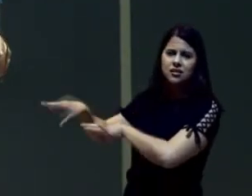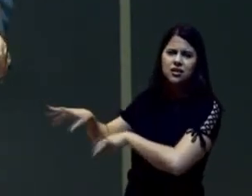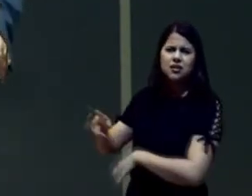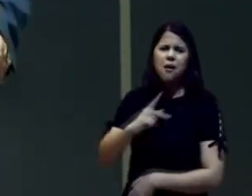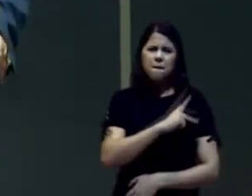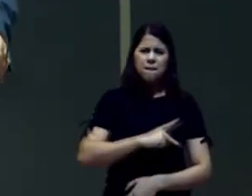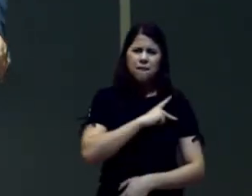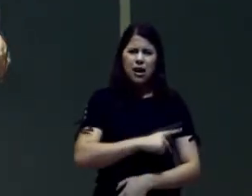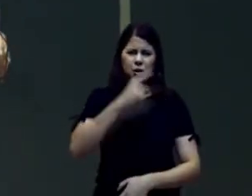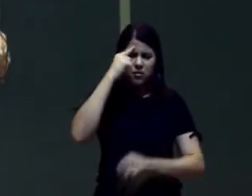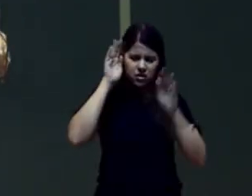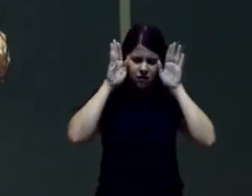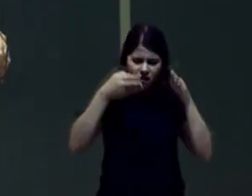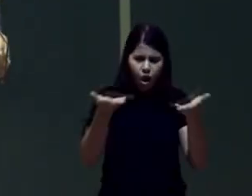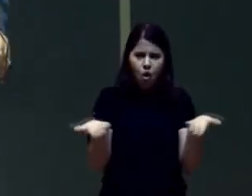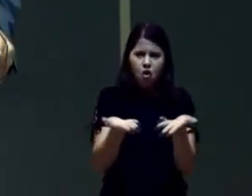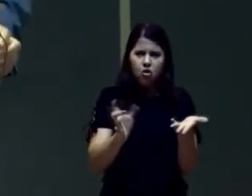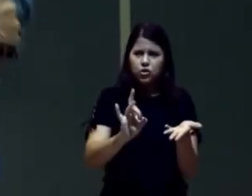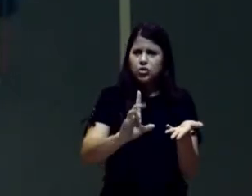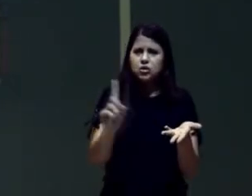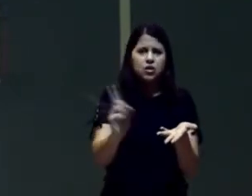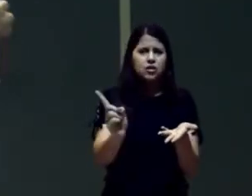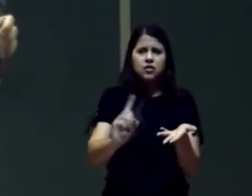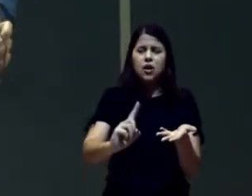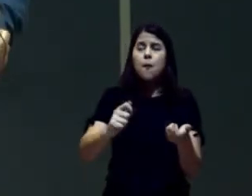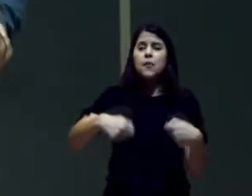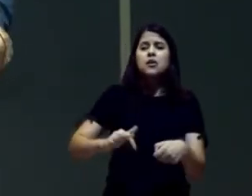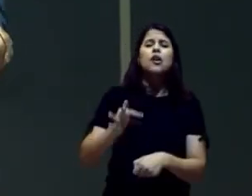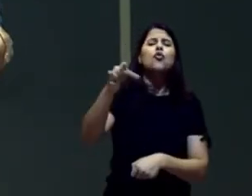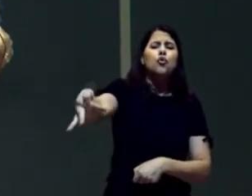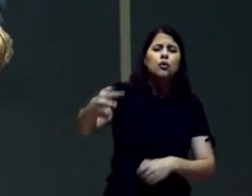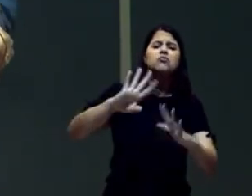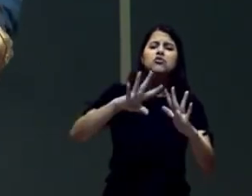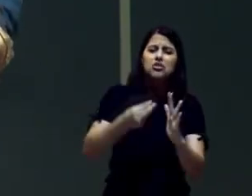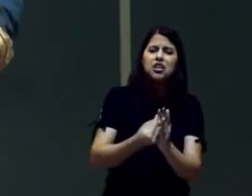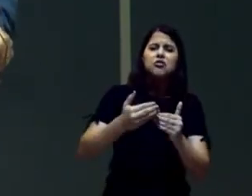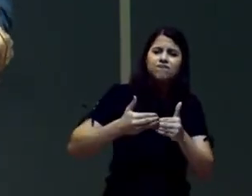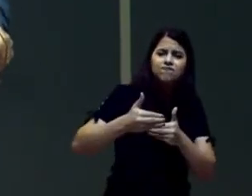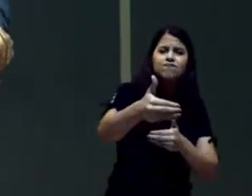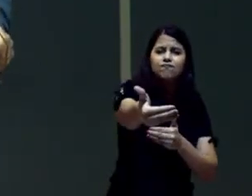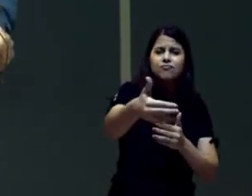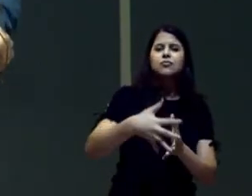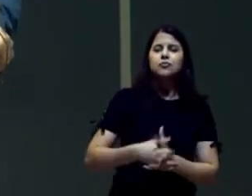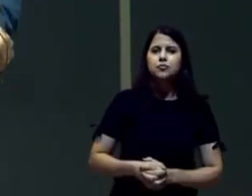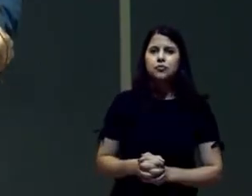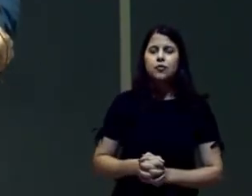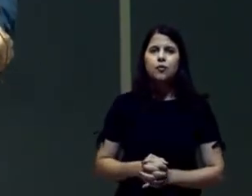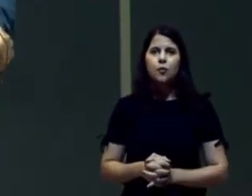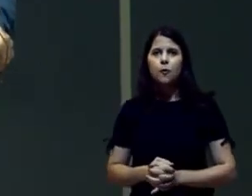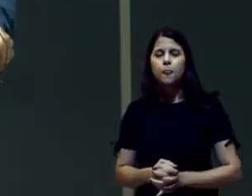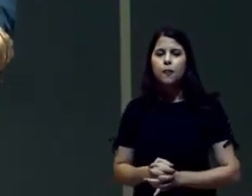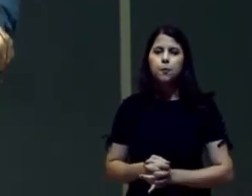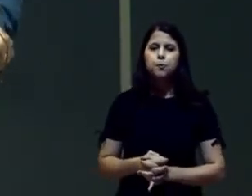No coração de um homem que não tinha medo de compartilhar o depósito de Deus que estava na vida dele. Ele não gera um cooperador. Ele não gera